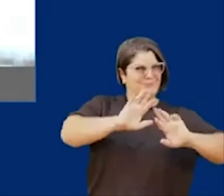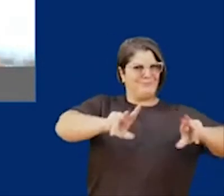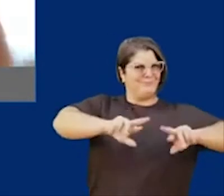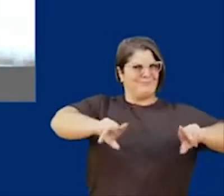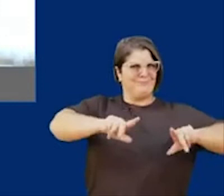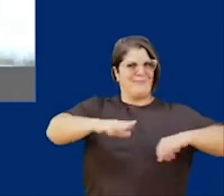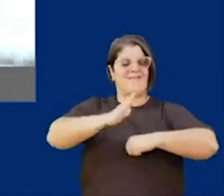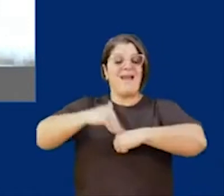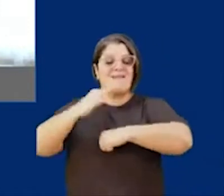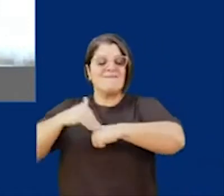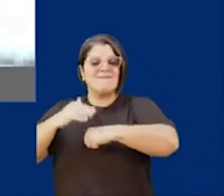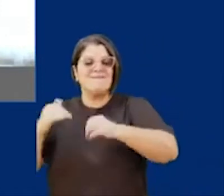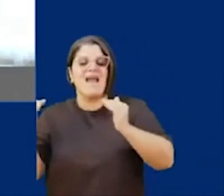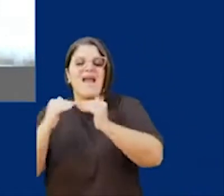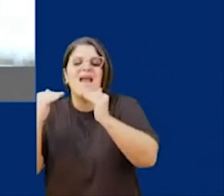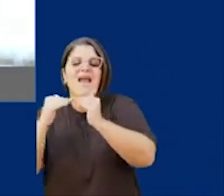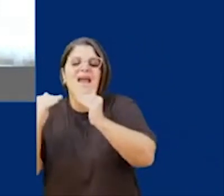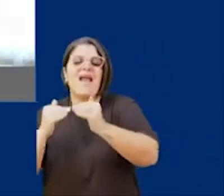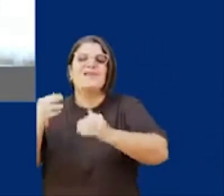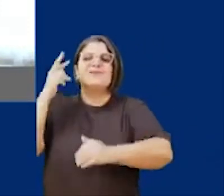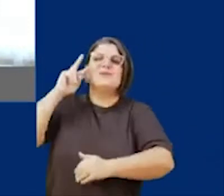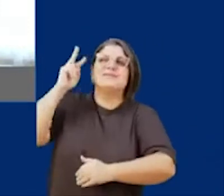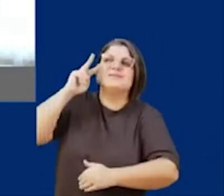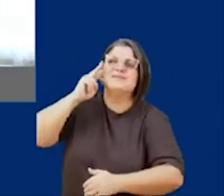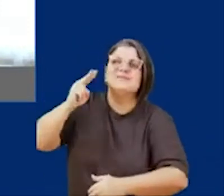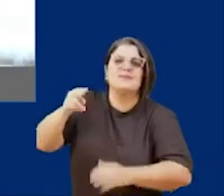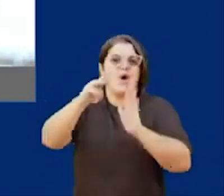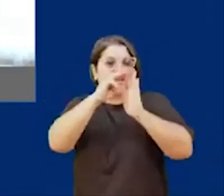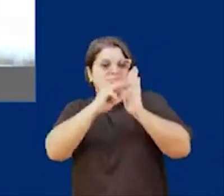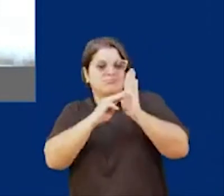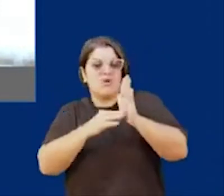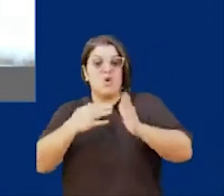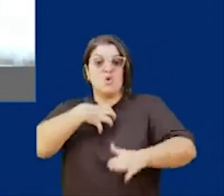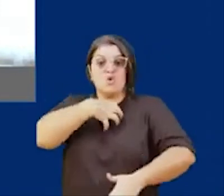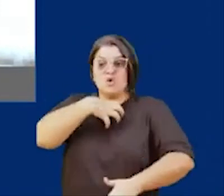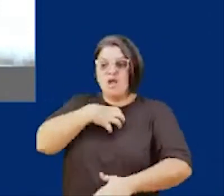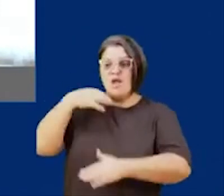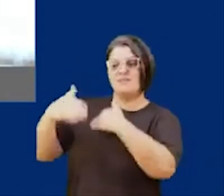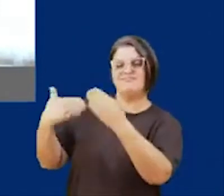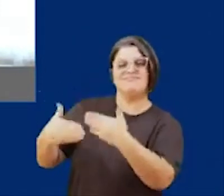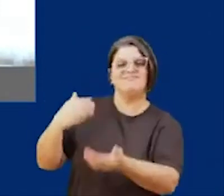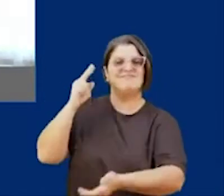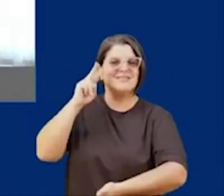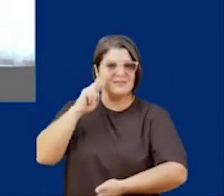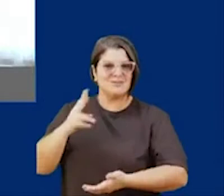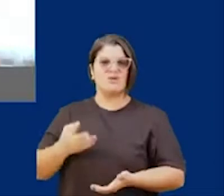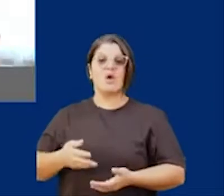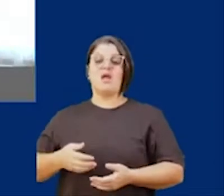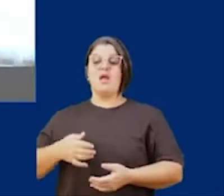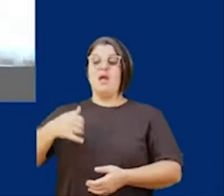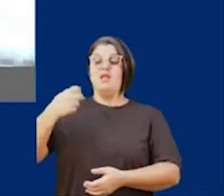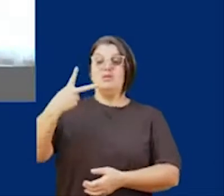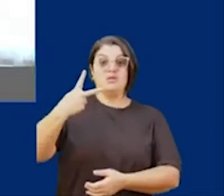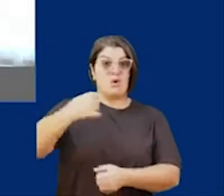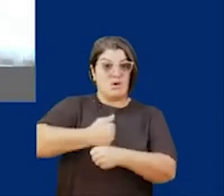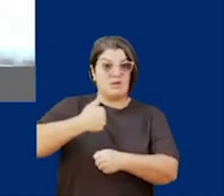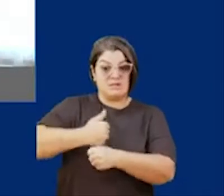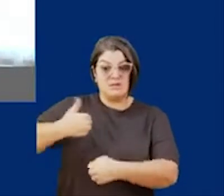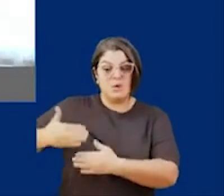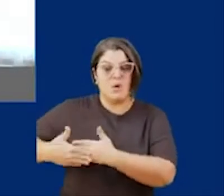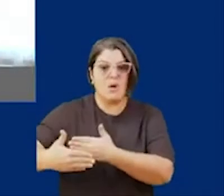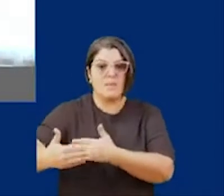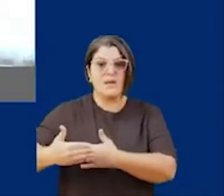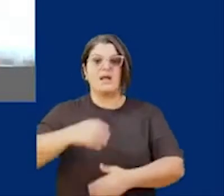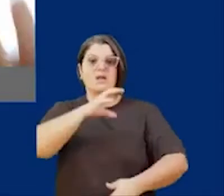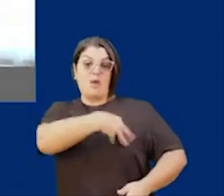fala da nossa história, dos nossos rituais, e quando a gente está pensando na introdução alimentar, nos 2 primeiros anos de vida, tanto na amamentação quanto na